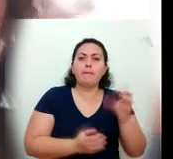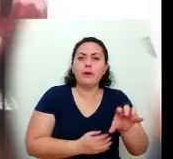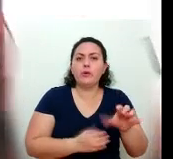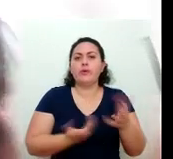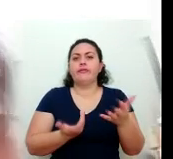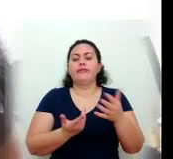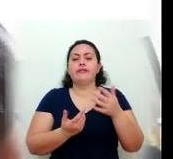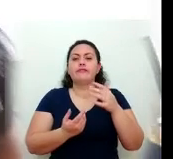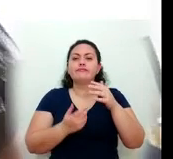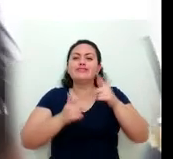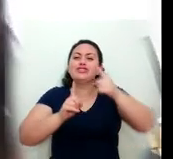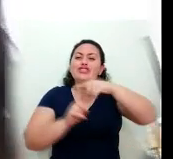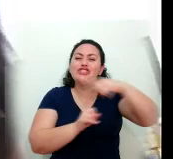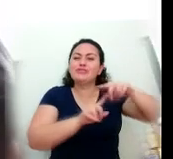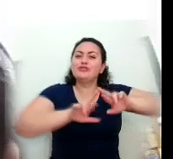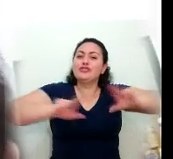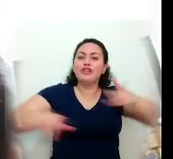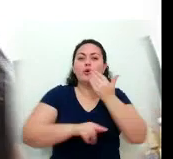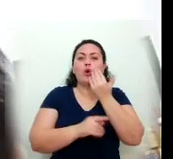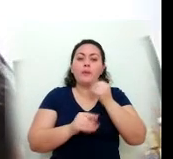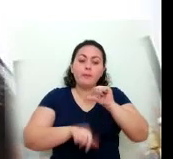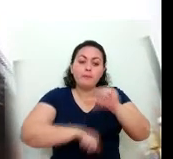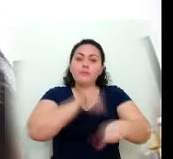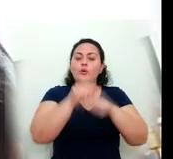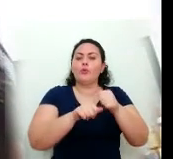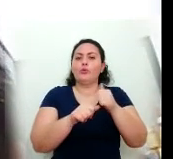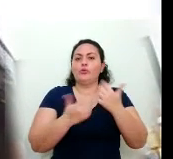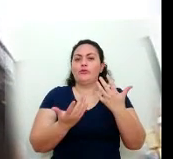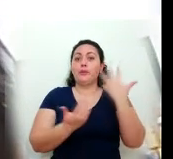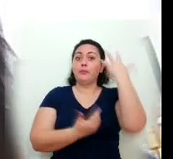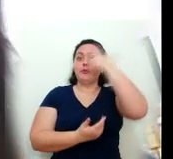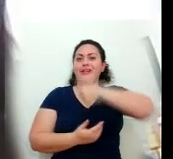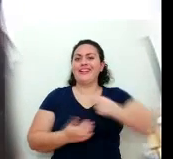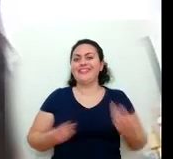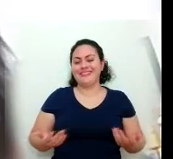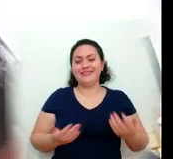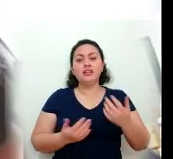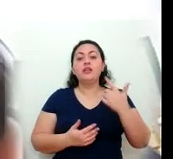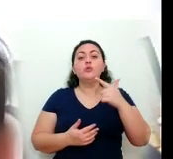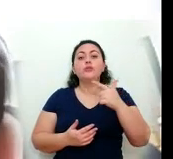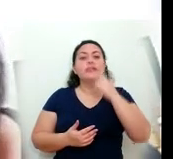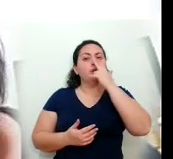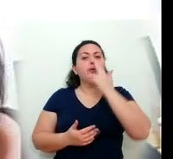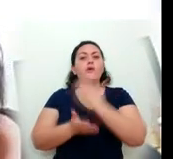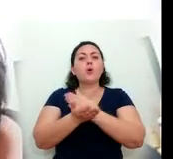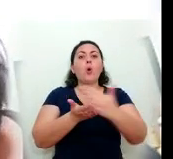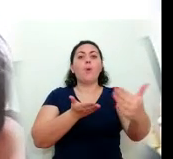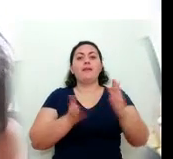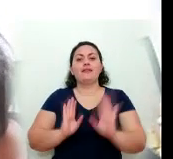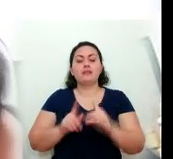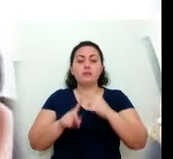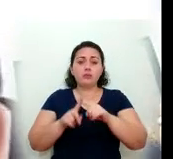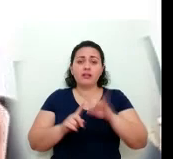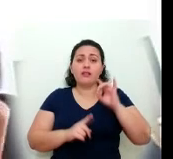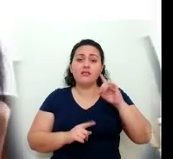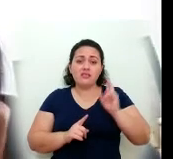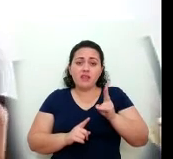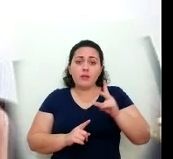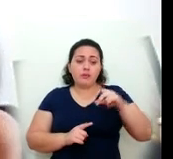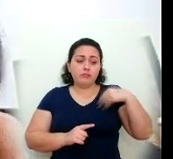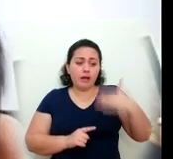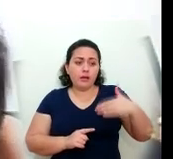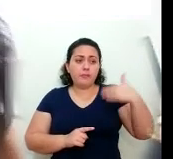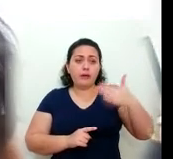outra vez, que já muda totalmente a cara e o sabor E o daquela gosto. preparação. Claro, E a gente não parte do zero, né? Porque o partir do zero para